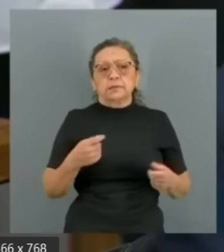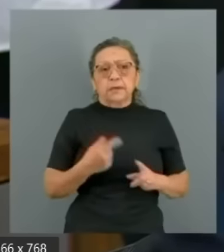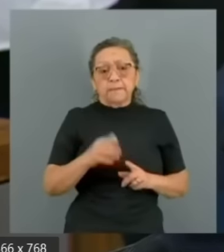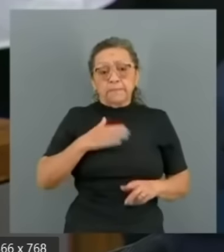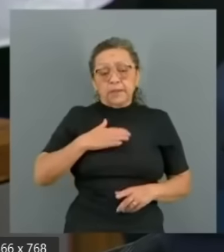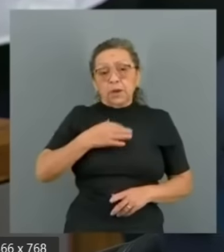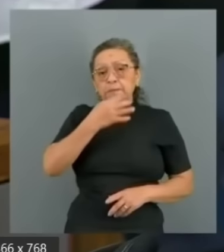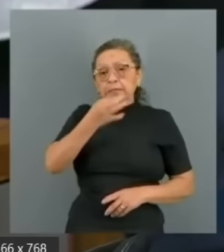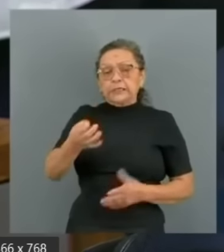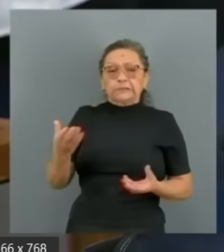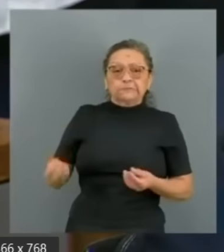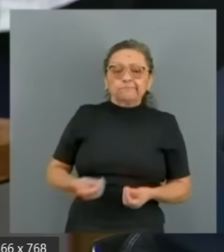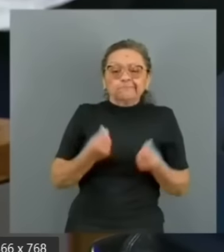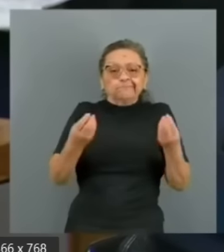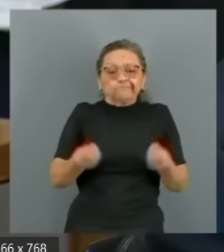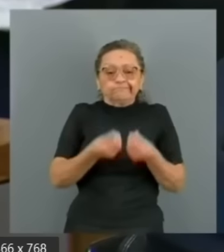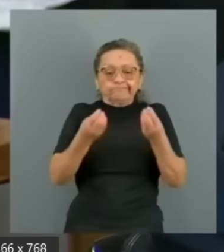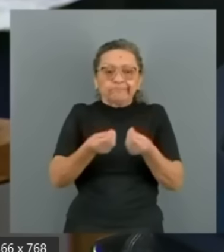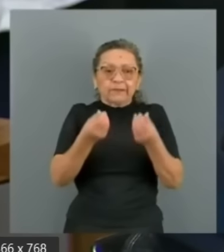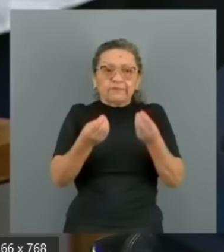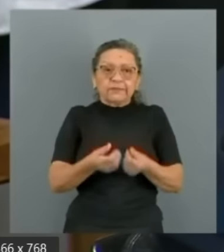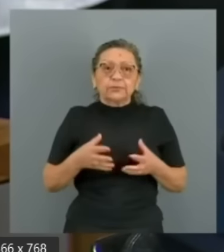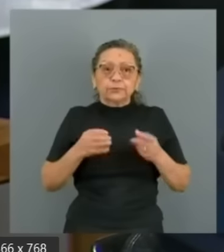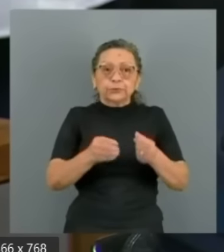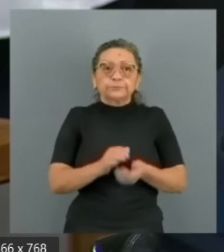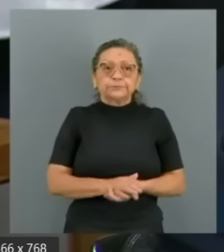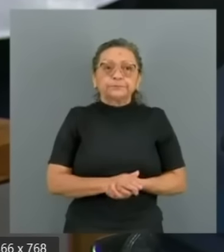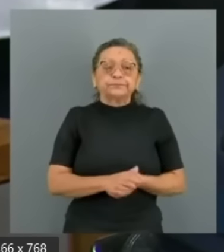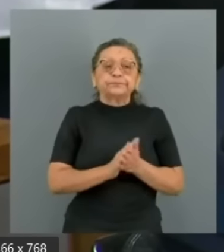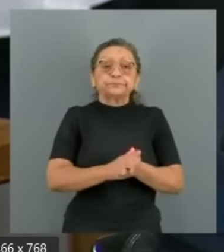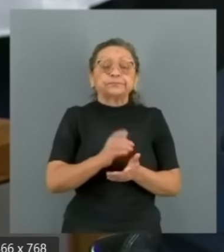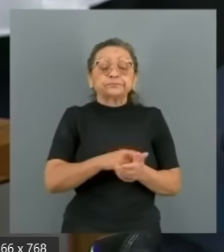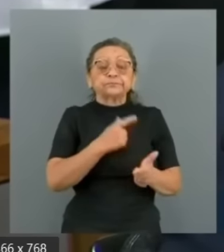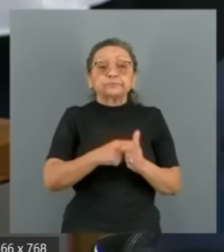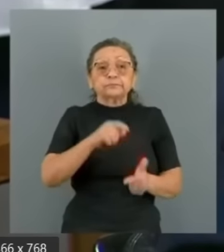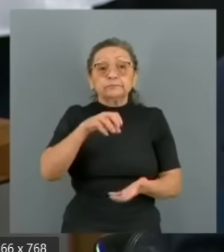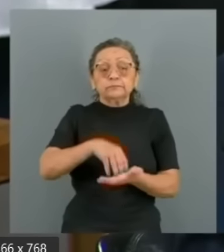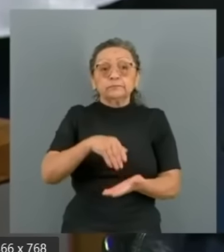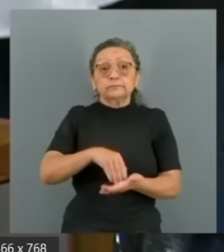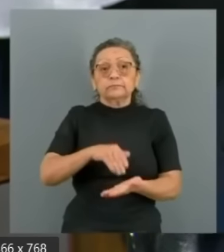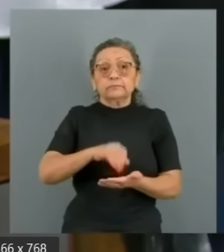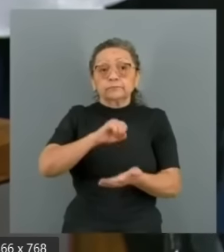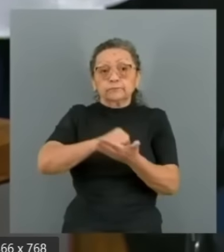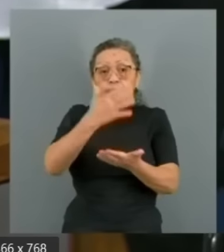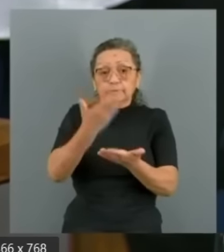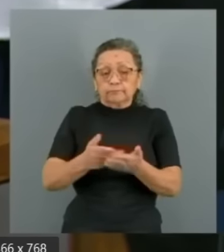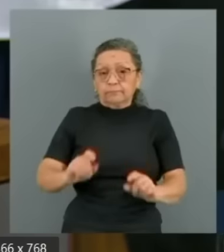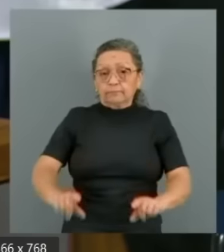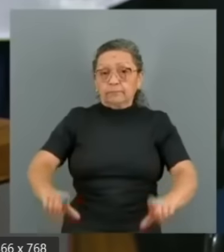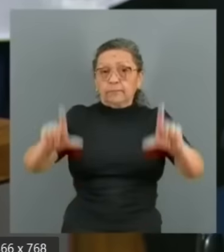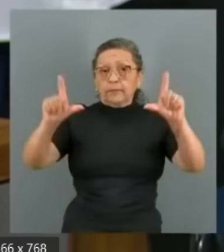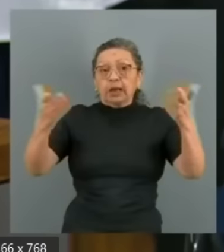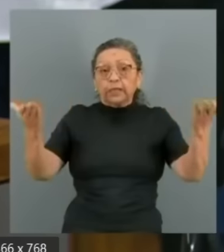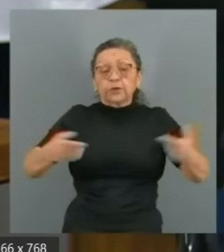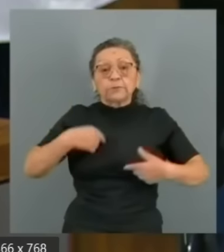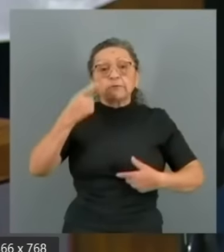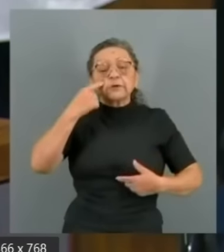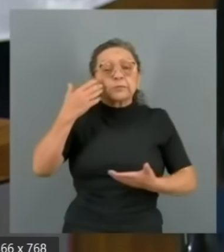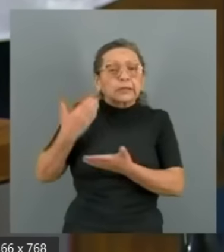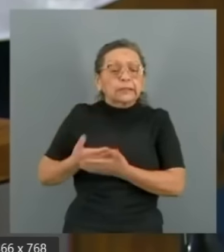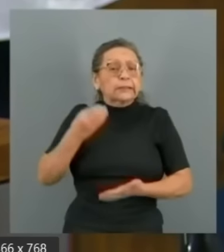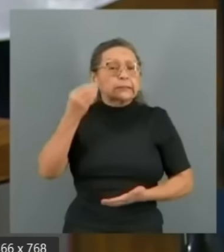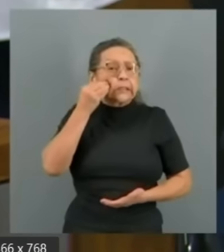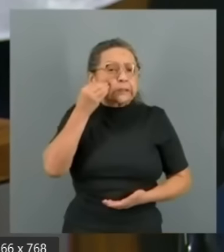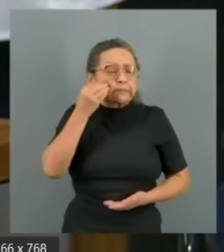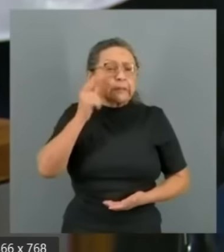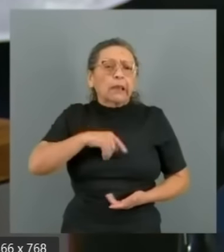opinião, fragiliza todo o processo. Por favor, coloque de novo a última tela. Nós estamos vendo aqui uma tentativa que